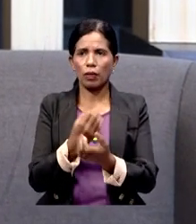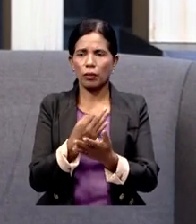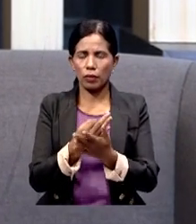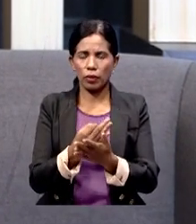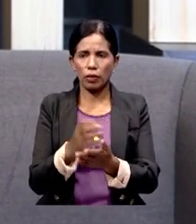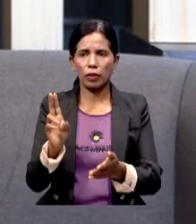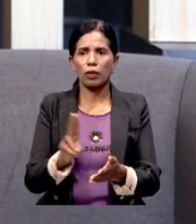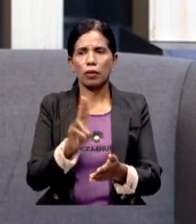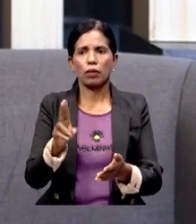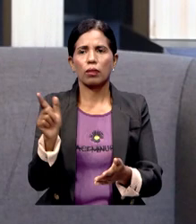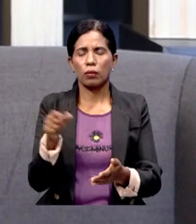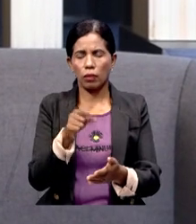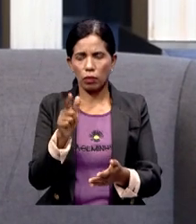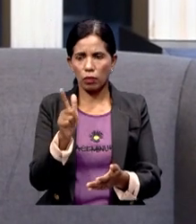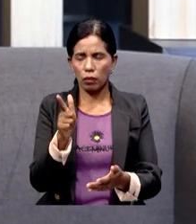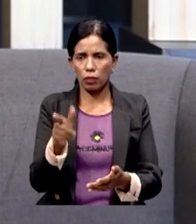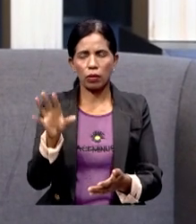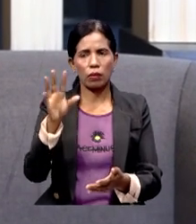está gasta 25.000